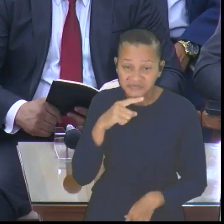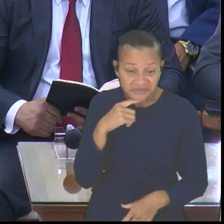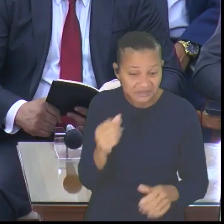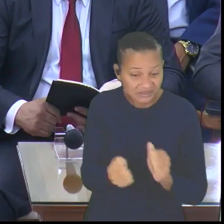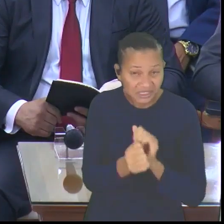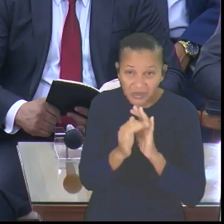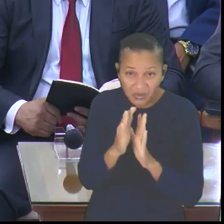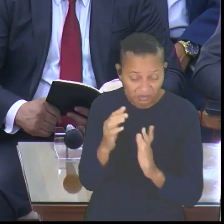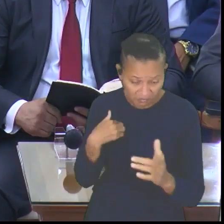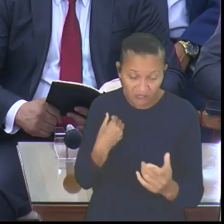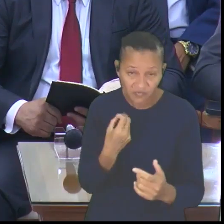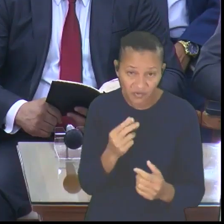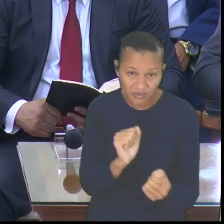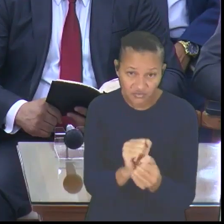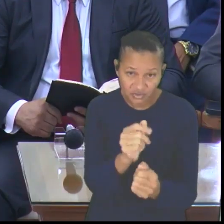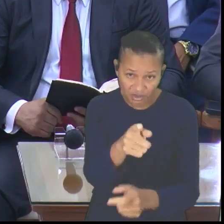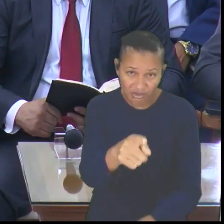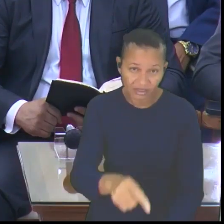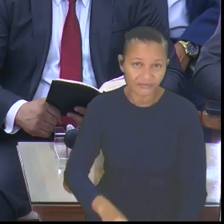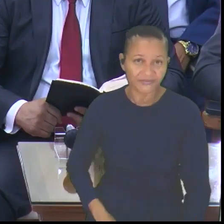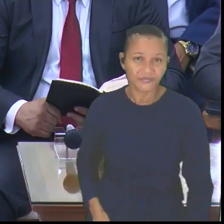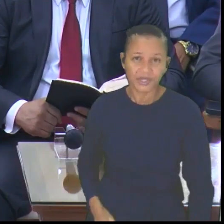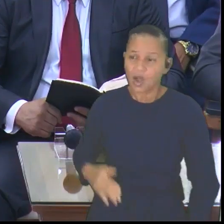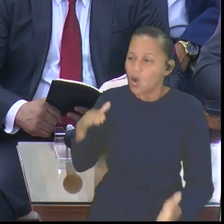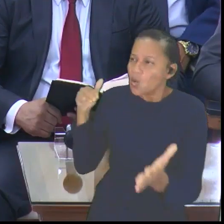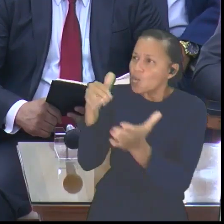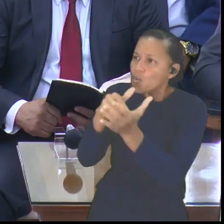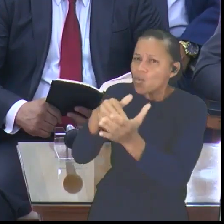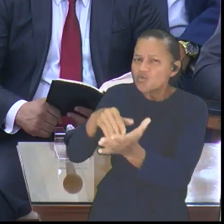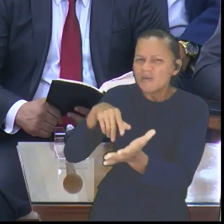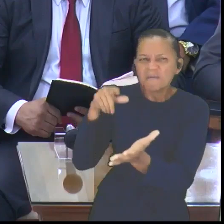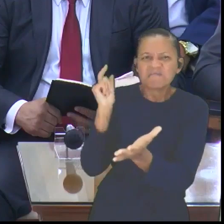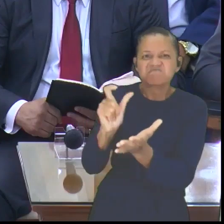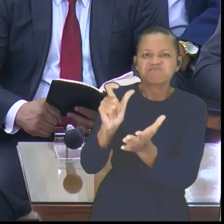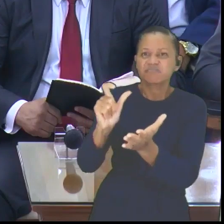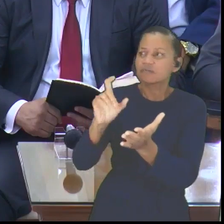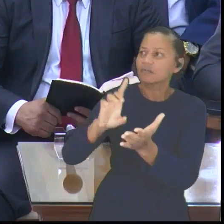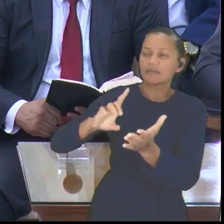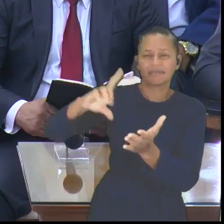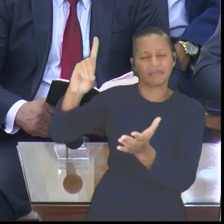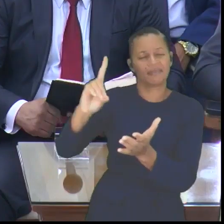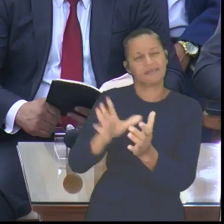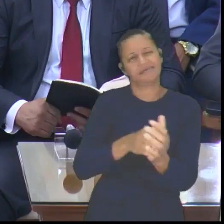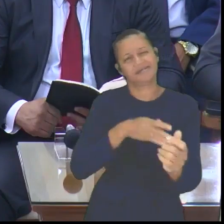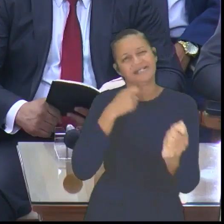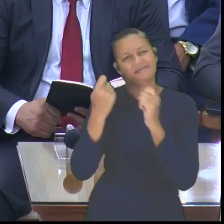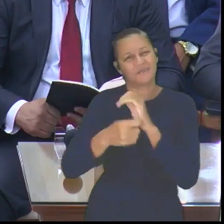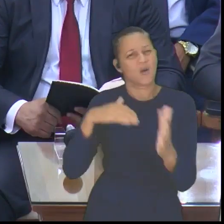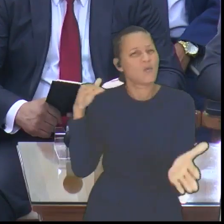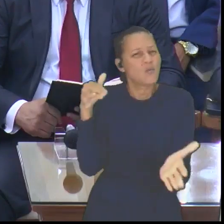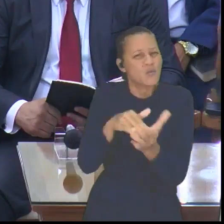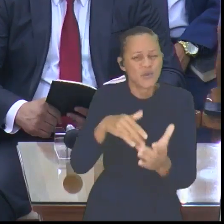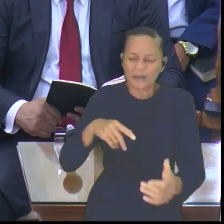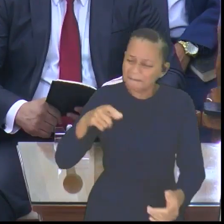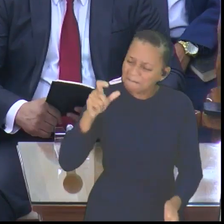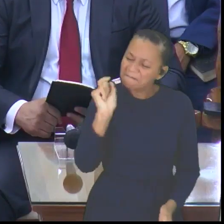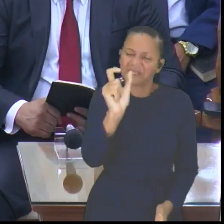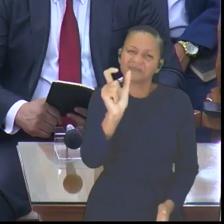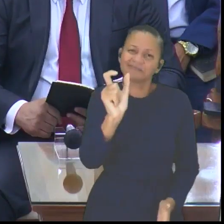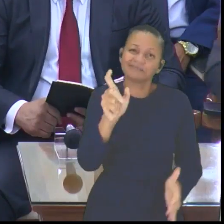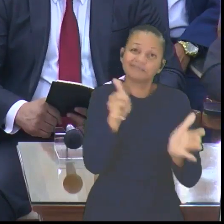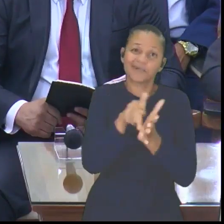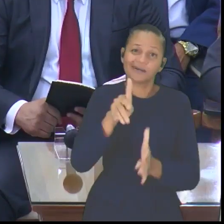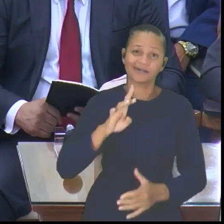ajudar. A última palavra é de quem, irmãos? De Deus. Aleluia. A última palavra é